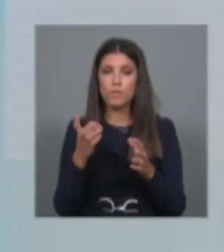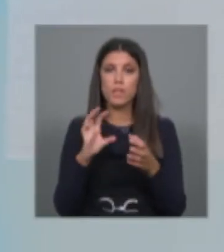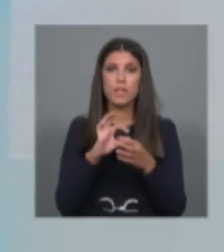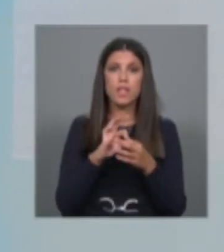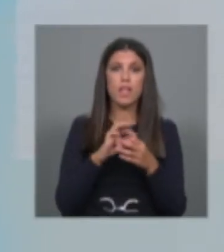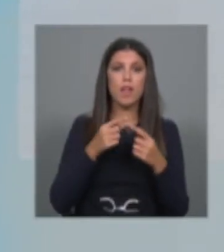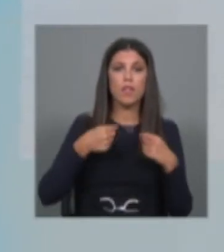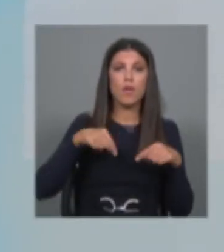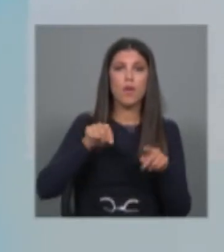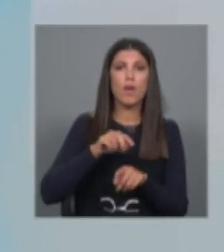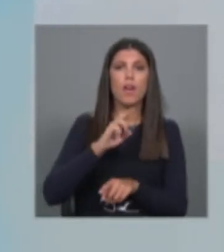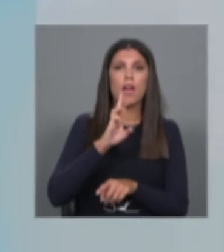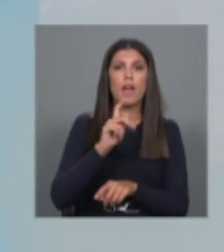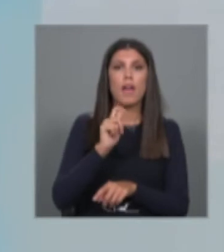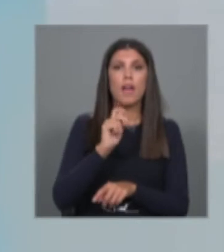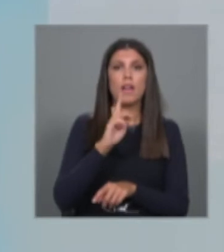tradição muito